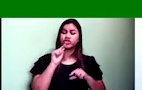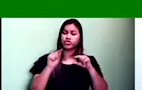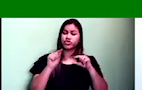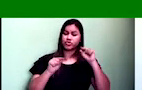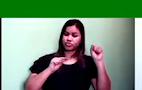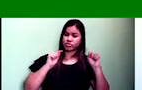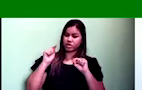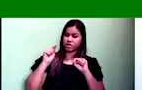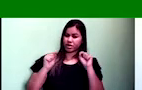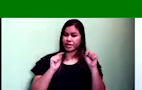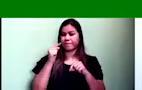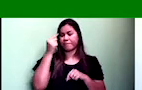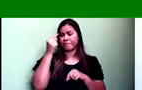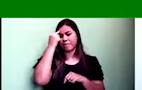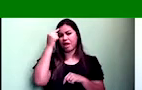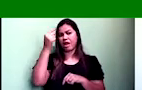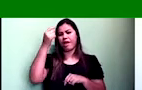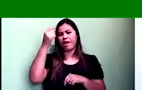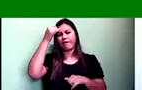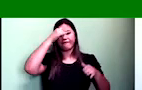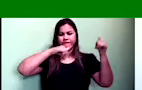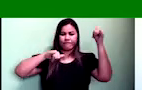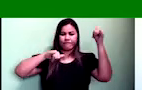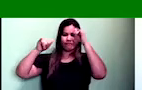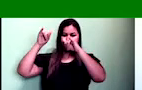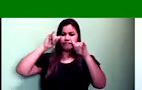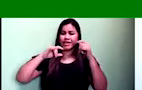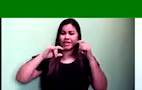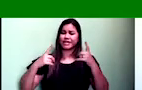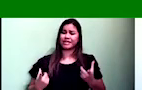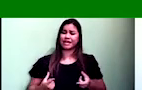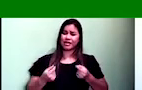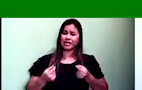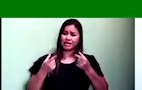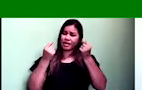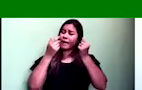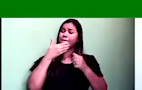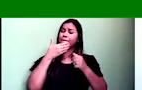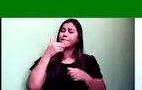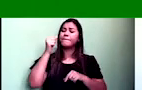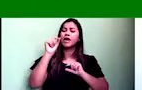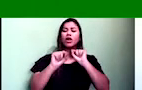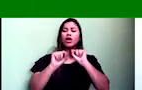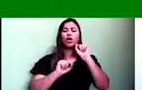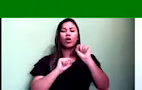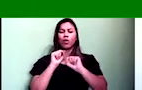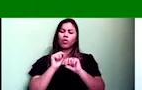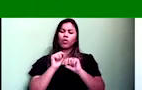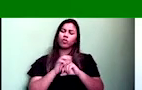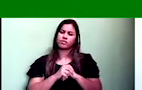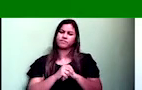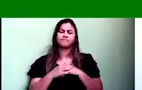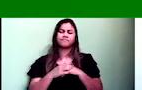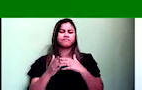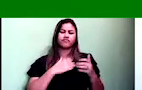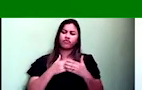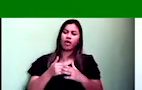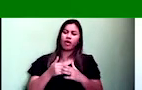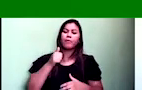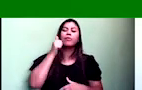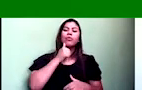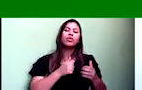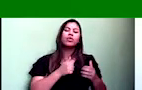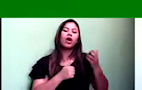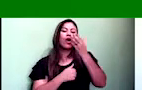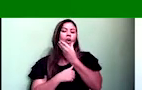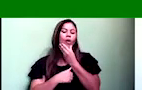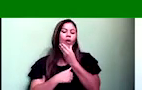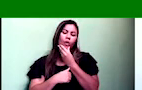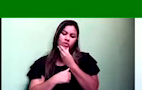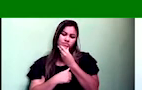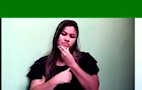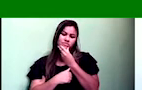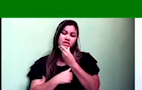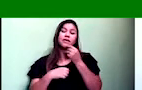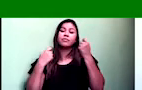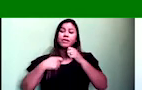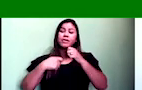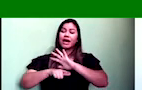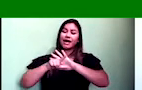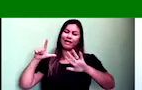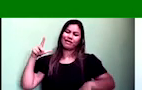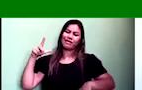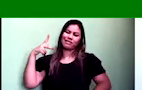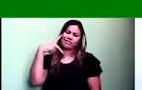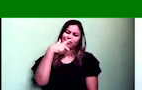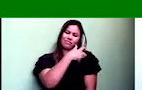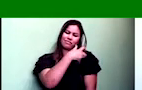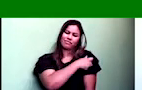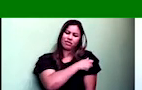se evitar um câncer no futuro, tanto para mulheres quanto para homens, é que se vacine